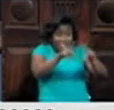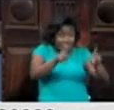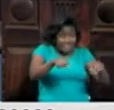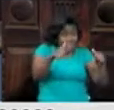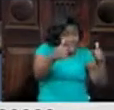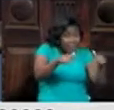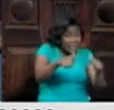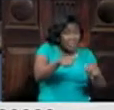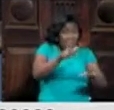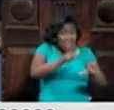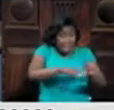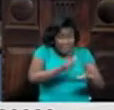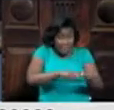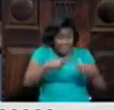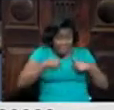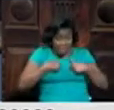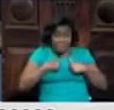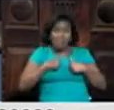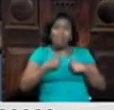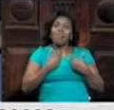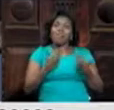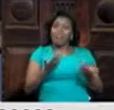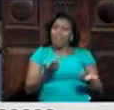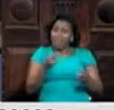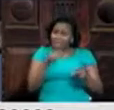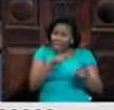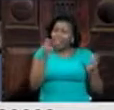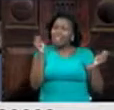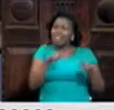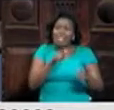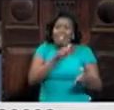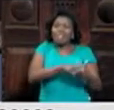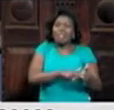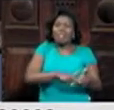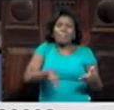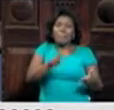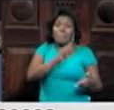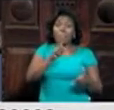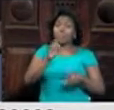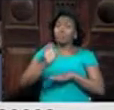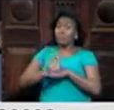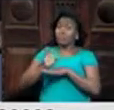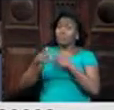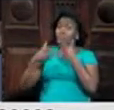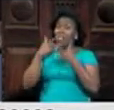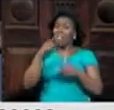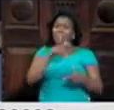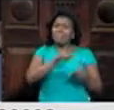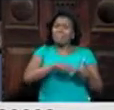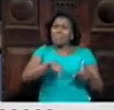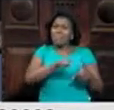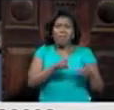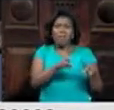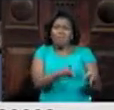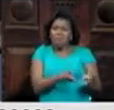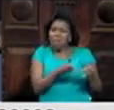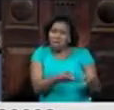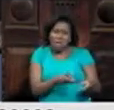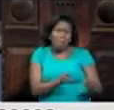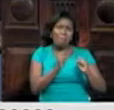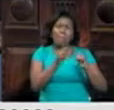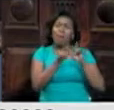que depende do Estado, esse aí não tem problema não, diz o Estado, né? Esse aí a gente tira as coisas mesmo